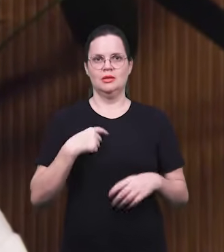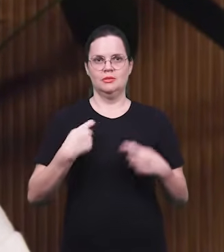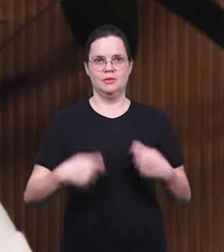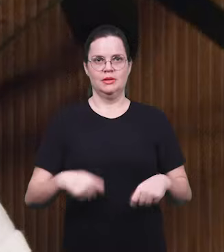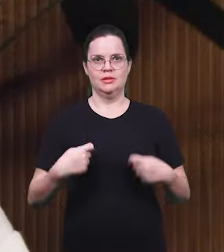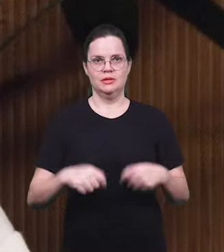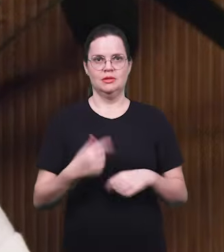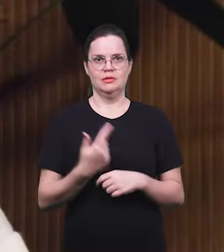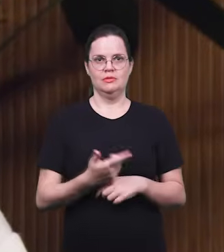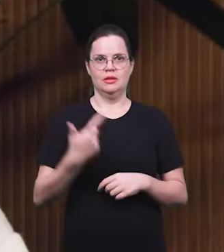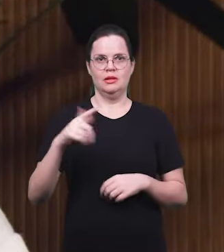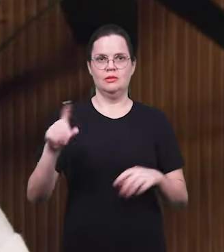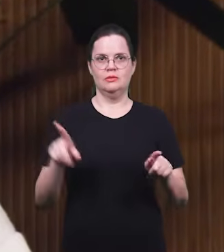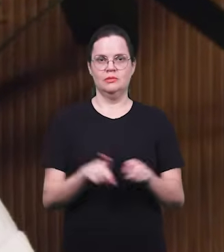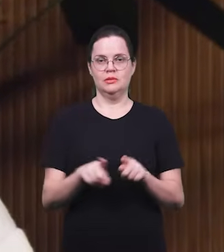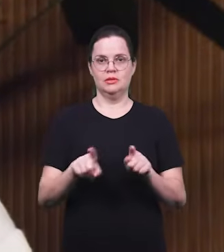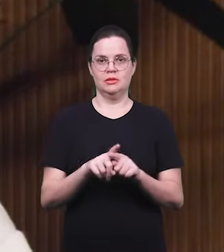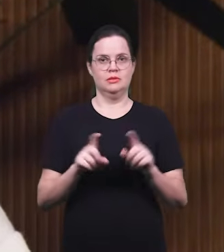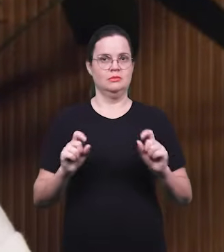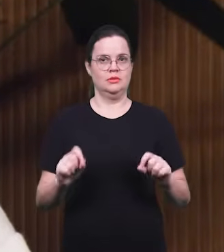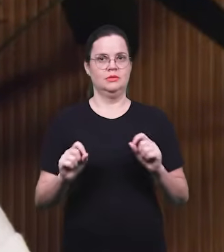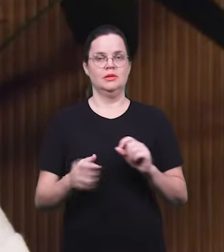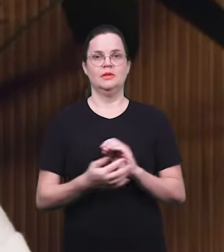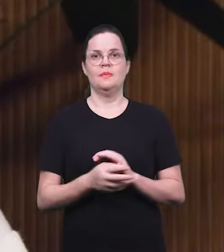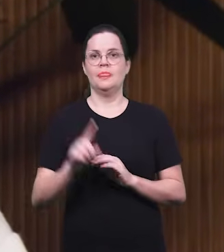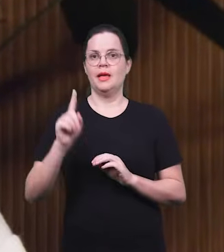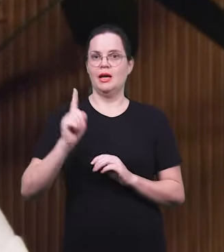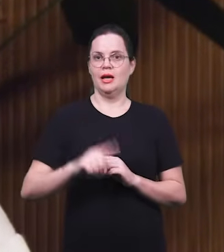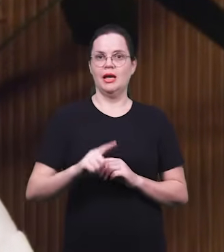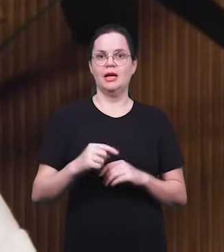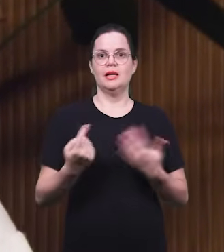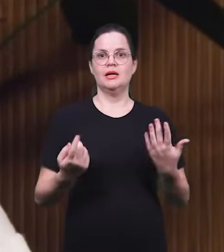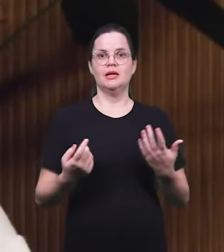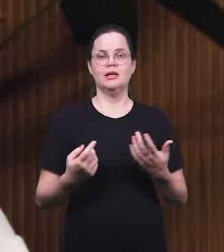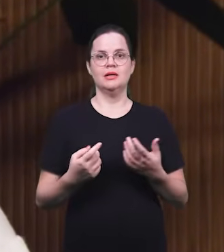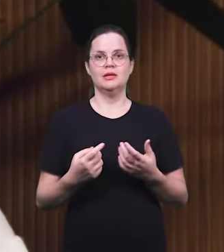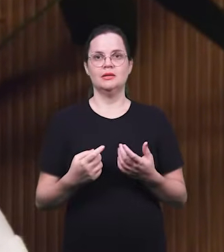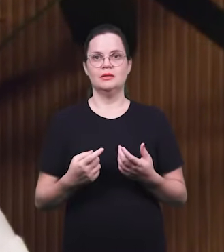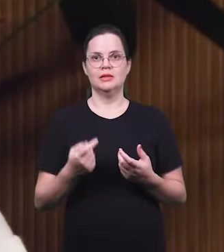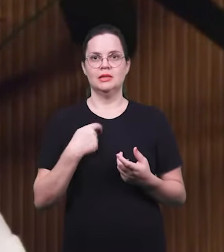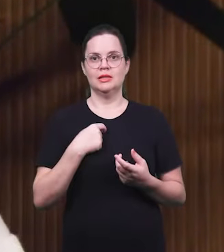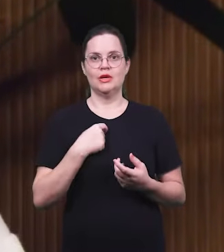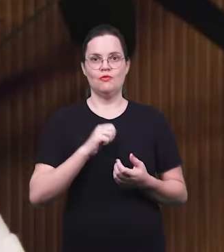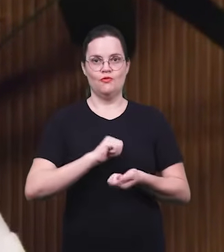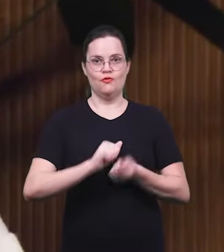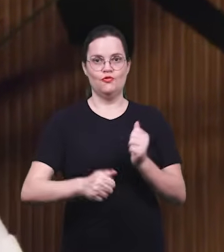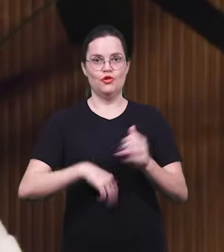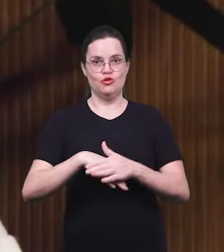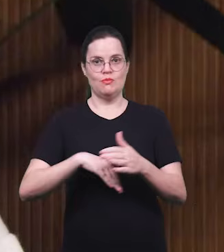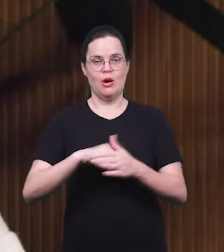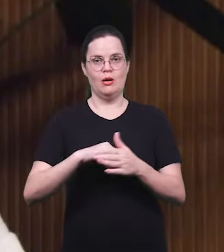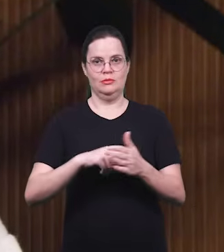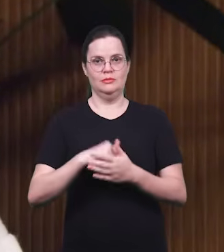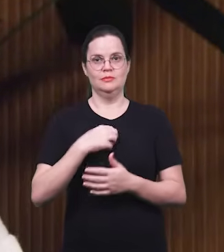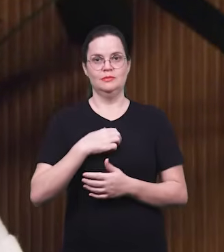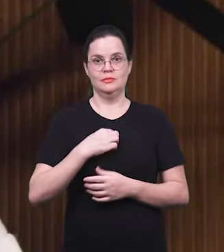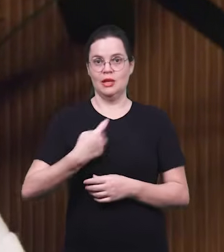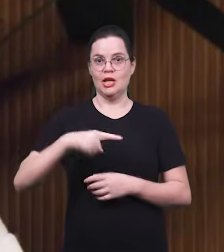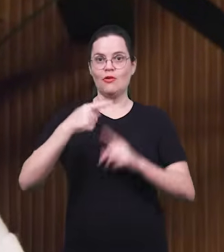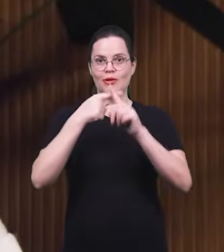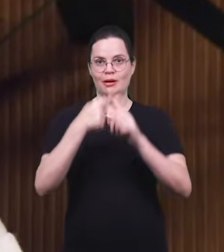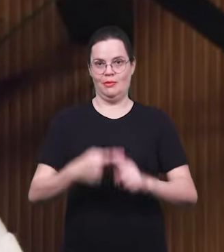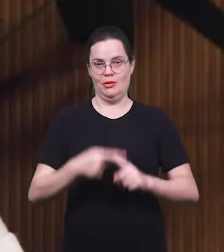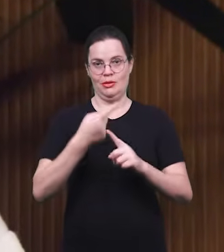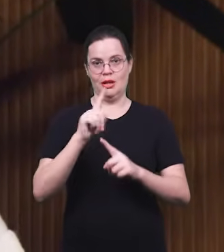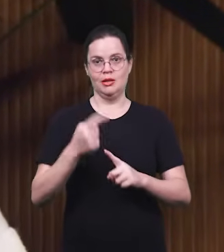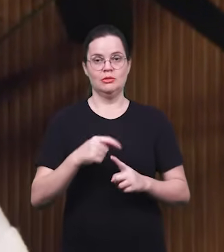precisava. E a outra vez foi um jogo que eu fiquei nervoso de futebol, em um campeonato